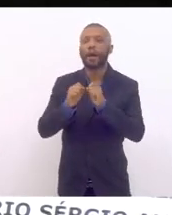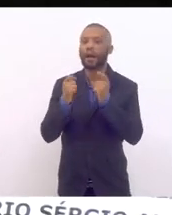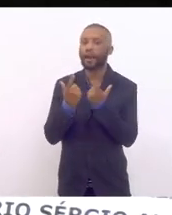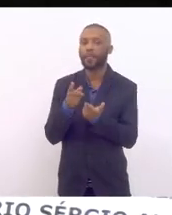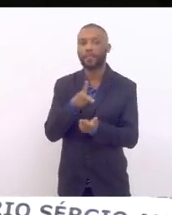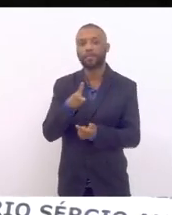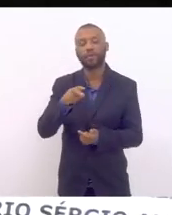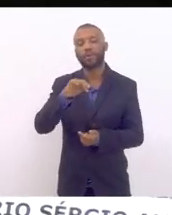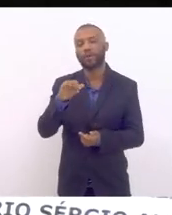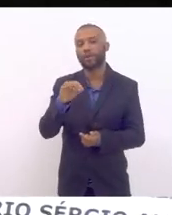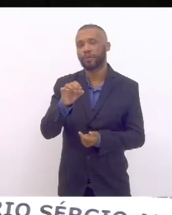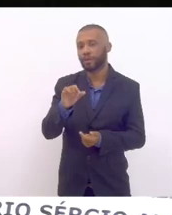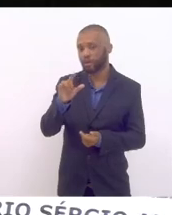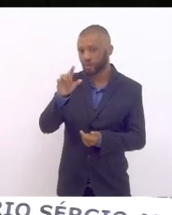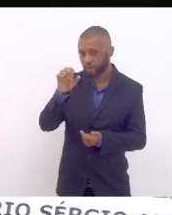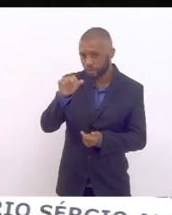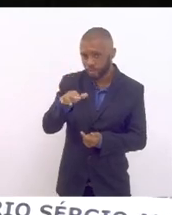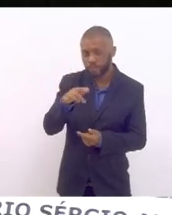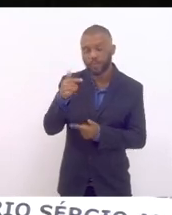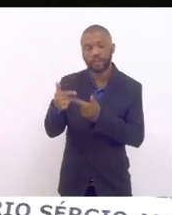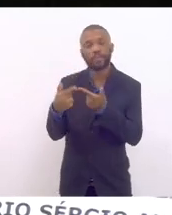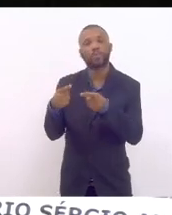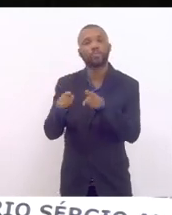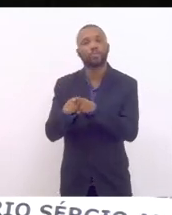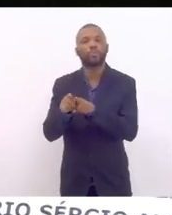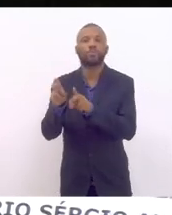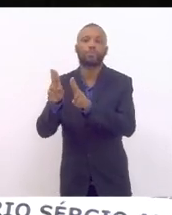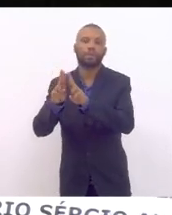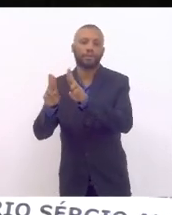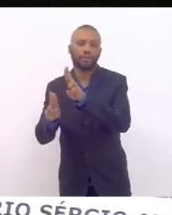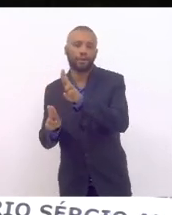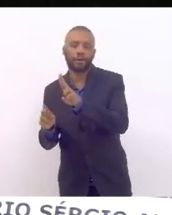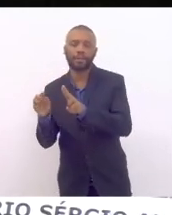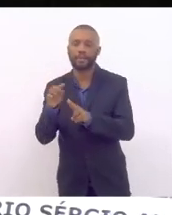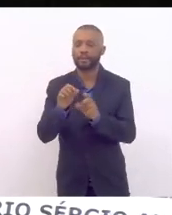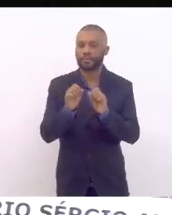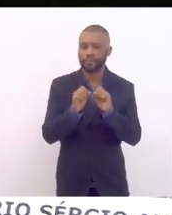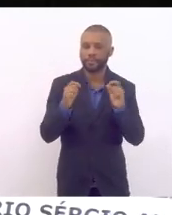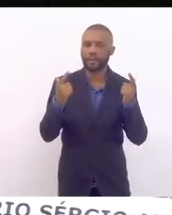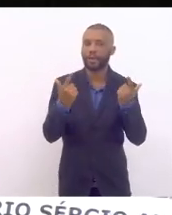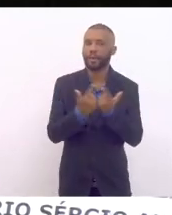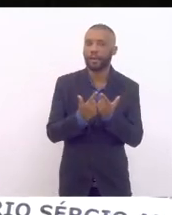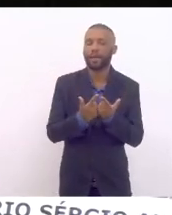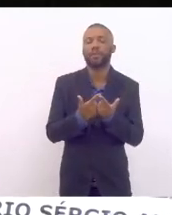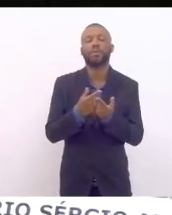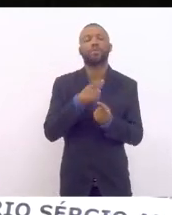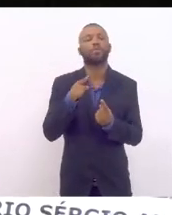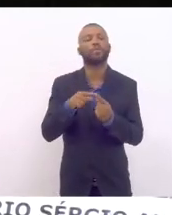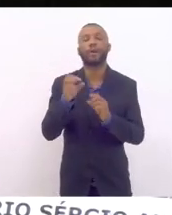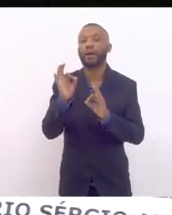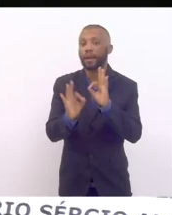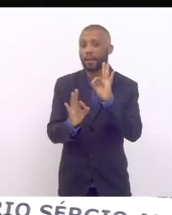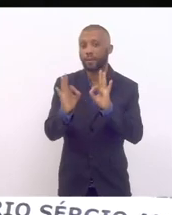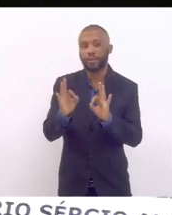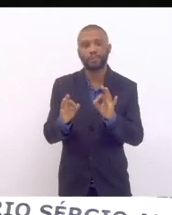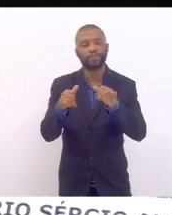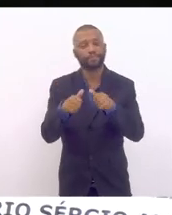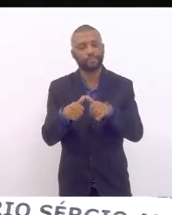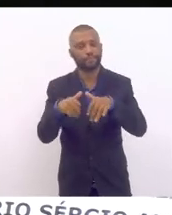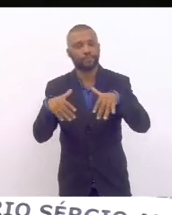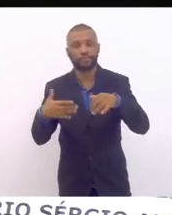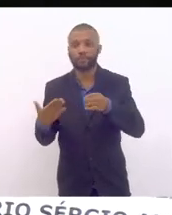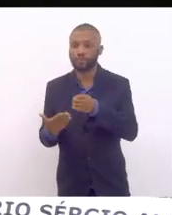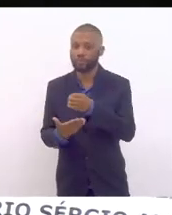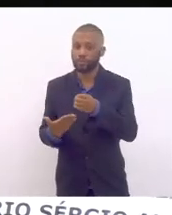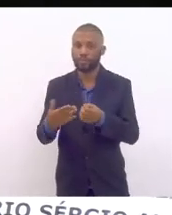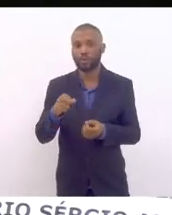tem feito um trabalho junto com UFRJ e com a led é da elaboração de uma matriz um produto que